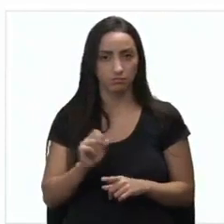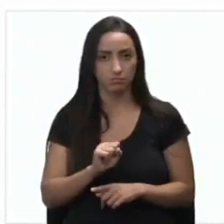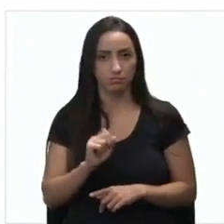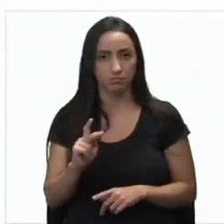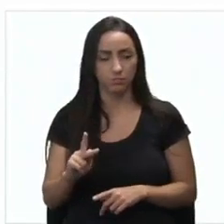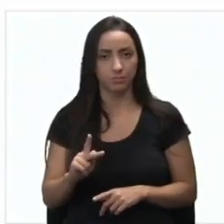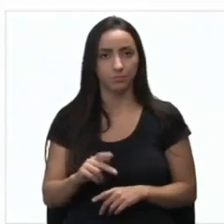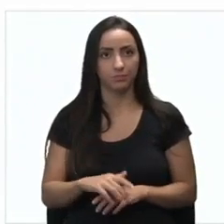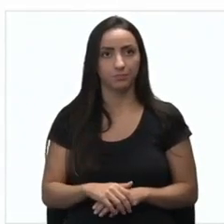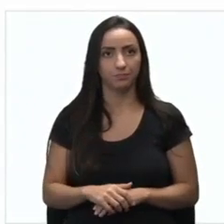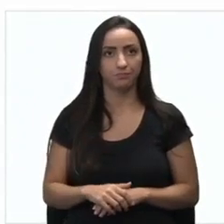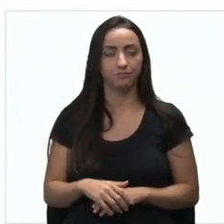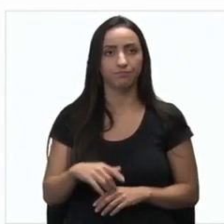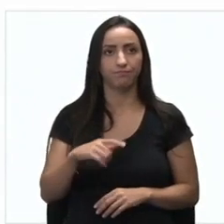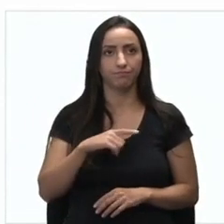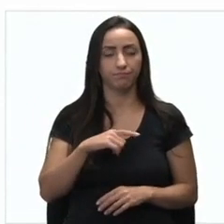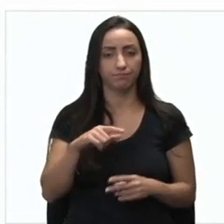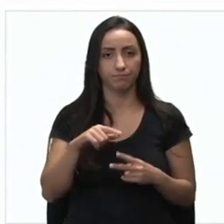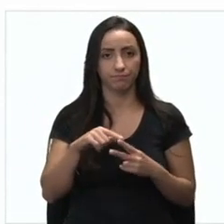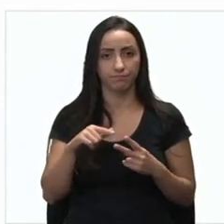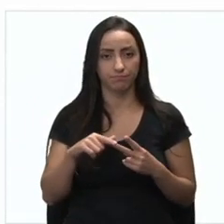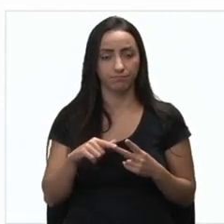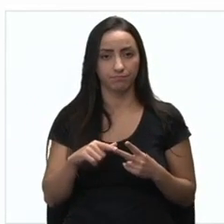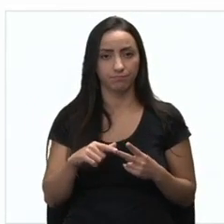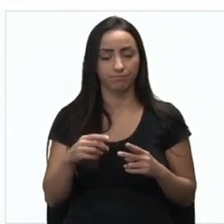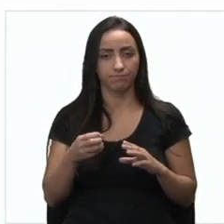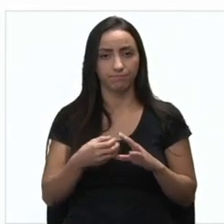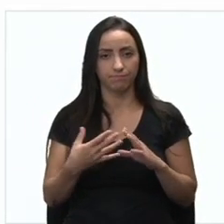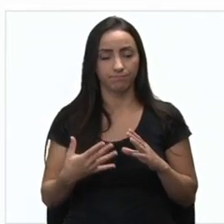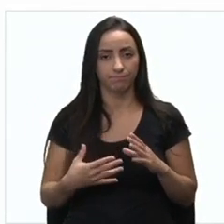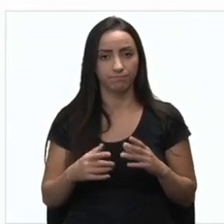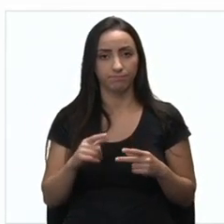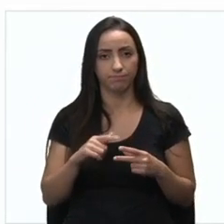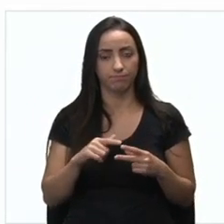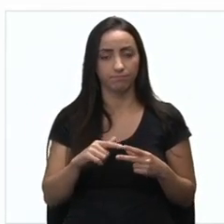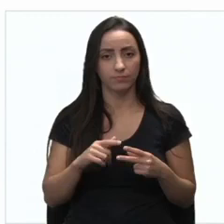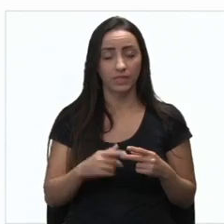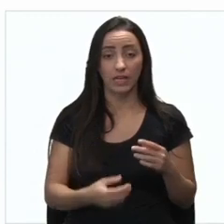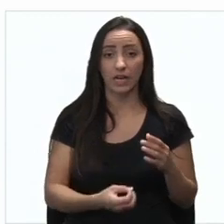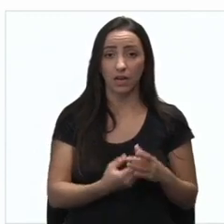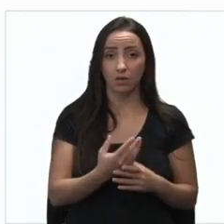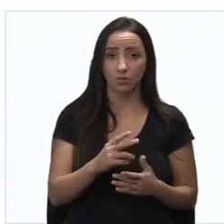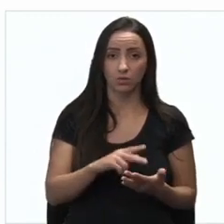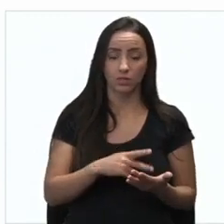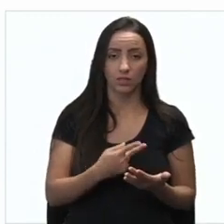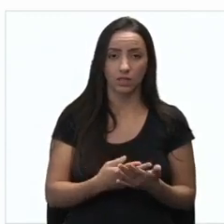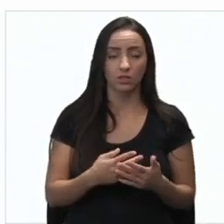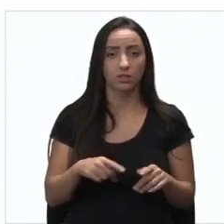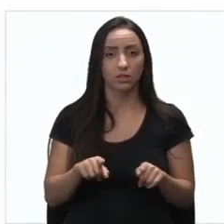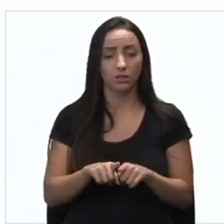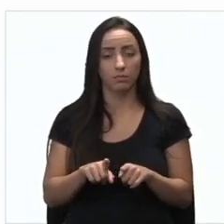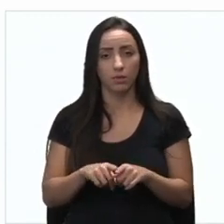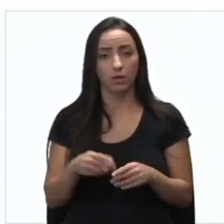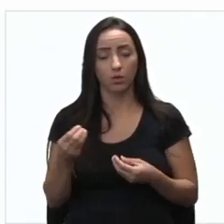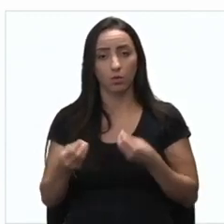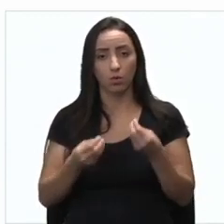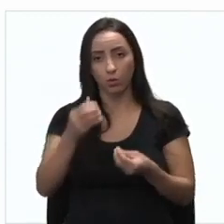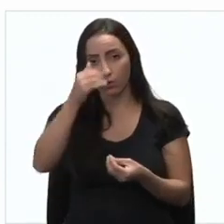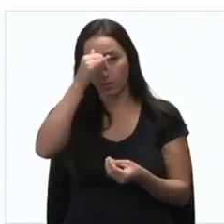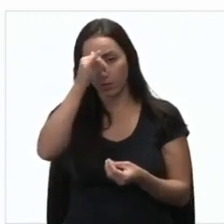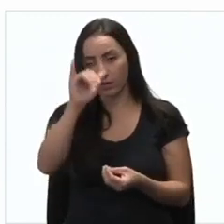né, existem aí dois aspectos, que são as causas do acidente e as ações para